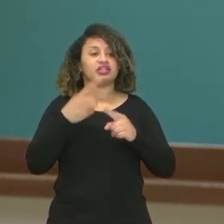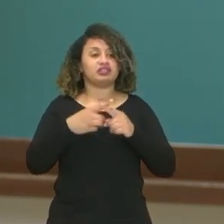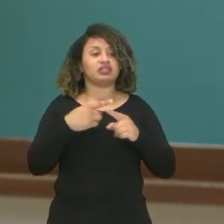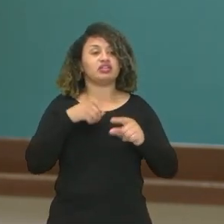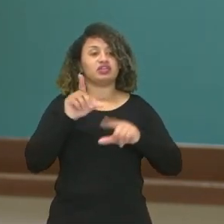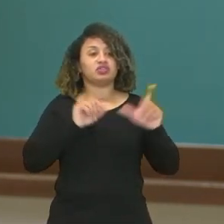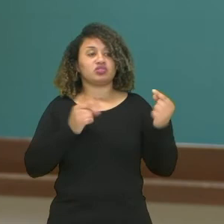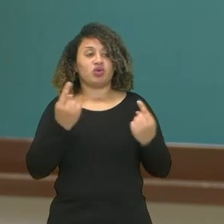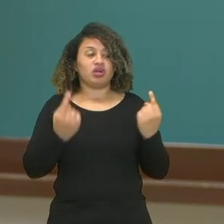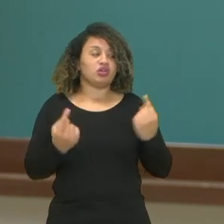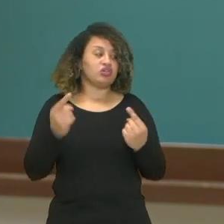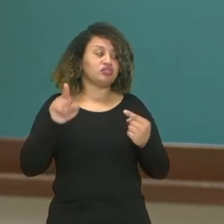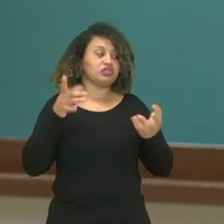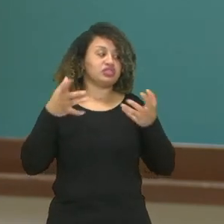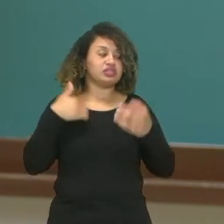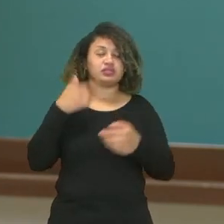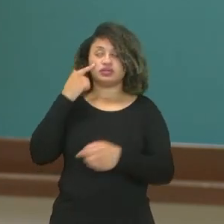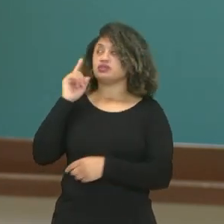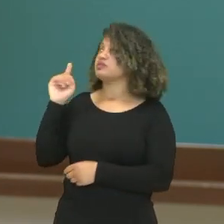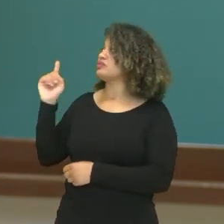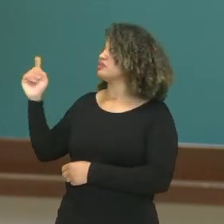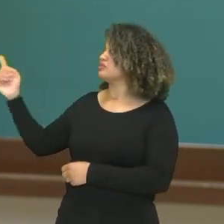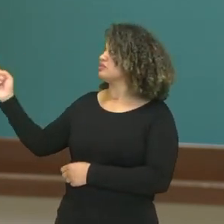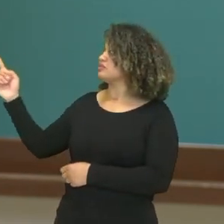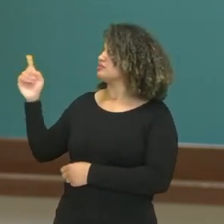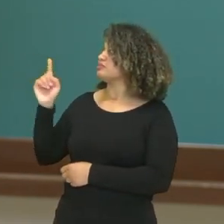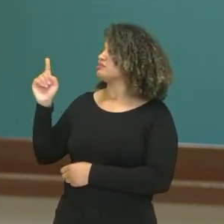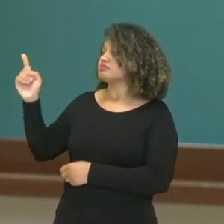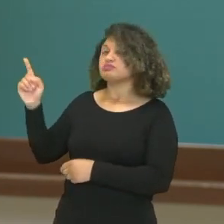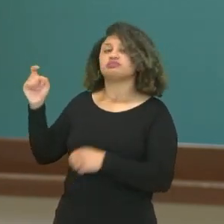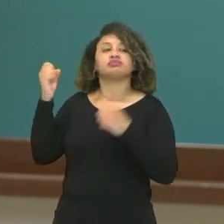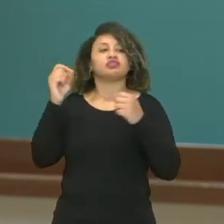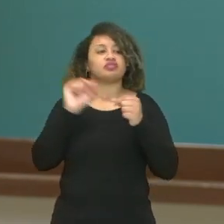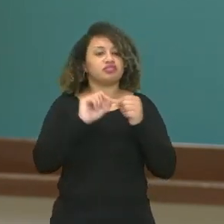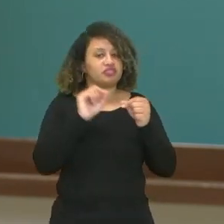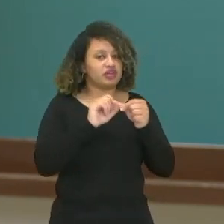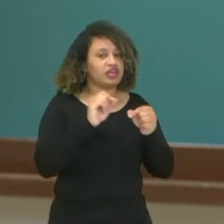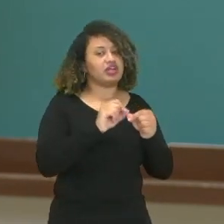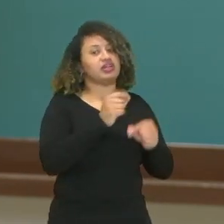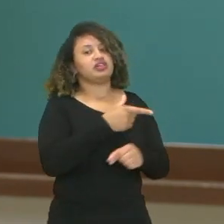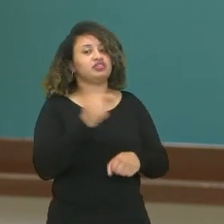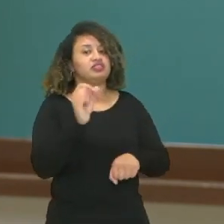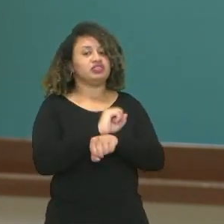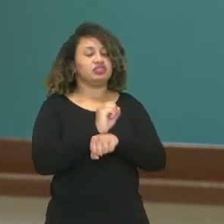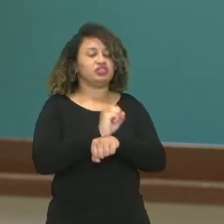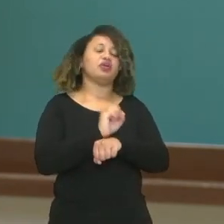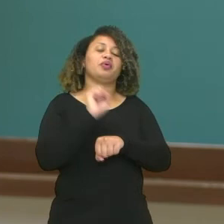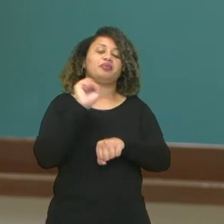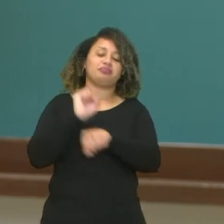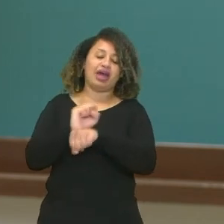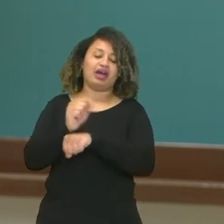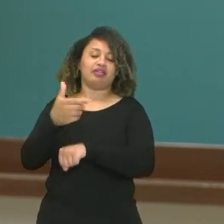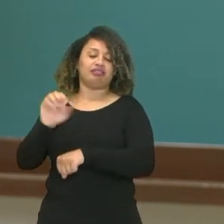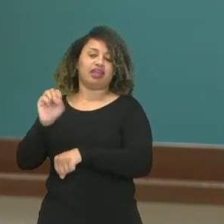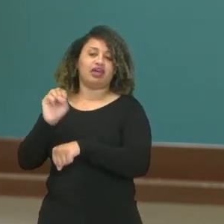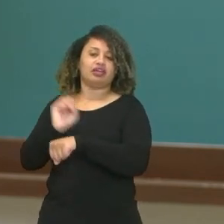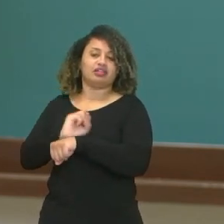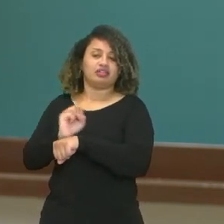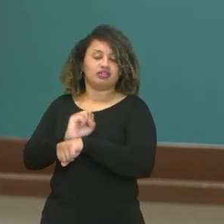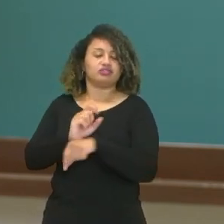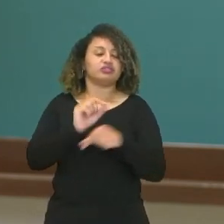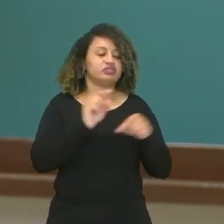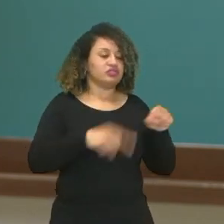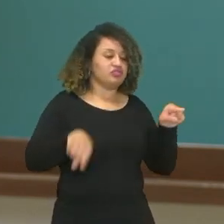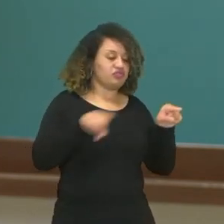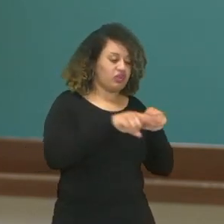esse, tá? Vamos fazer 3 vezes. Fez 20 segundos, descansa 10 segundos. Faz mais 20, descansa e assim